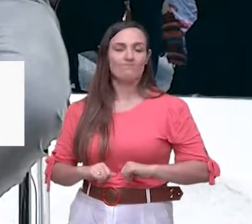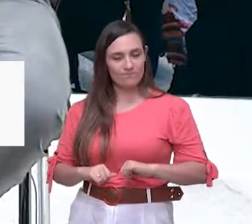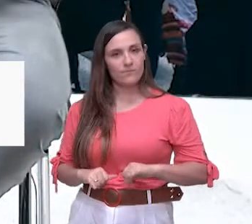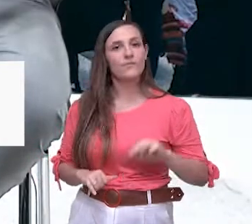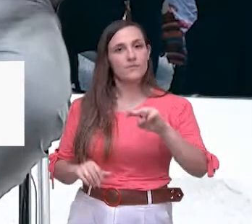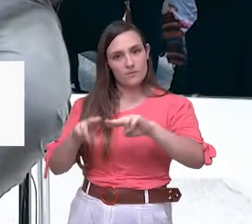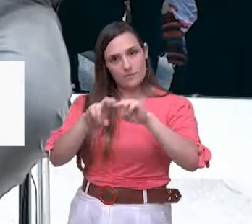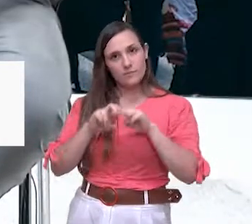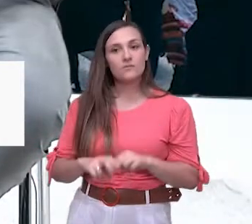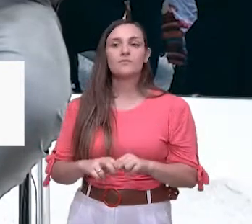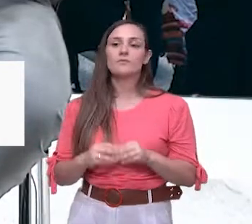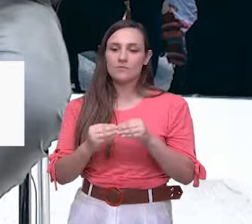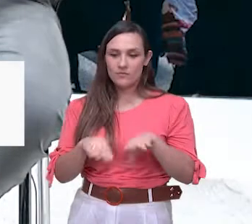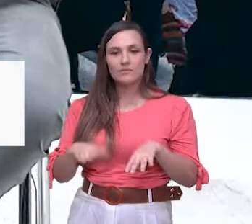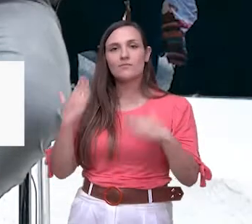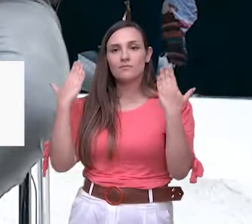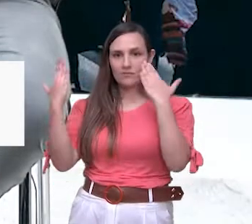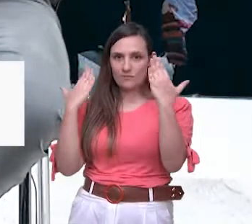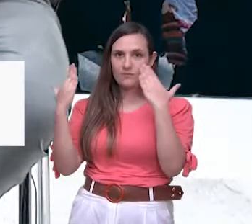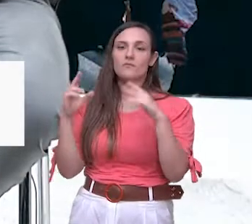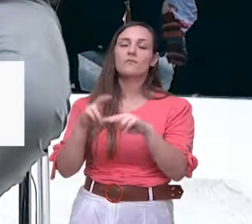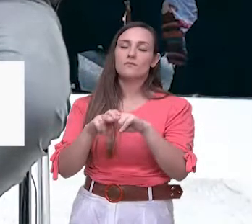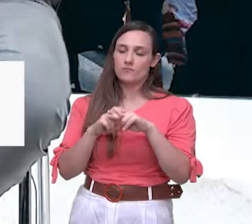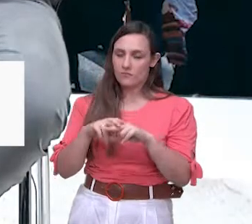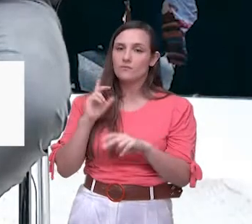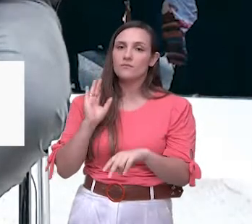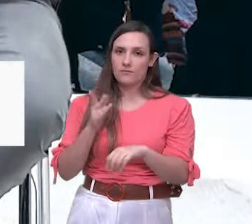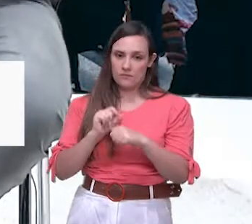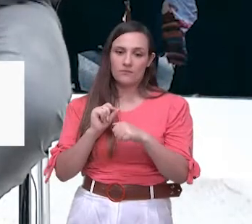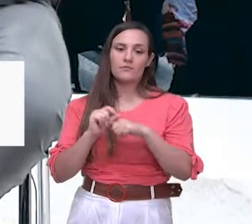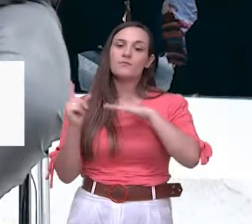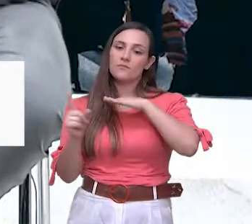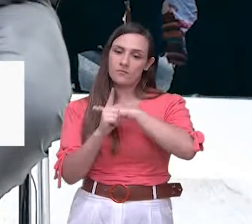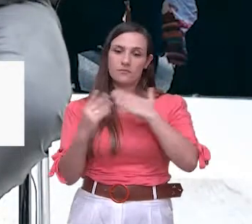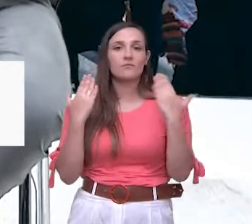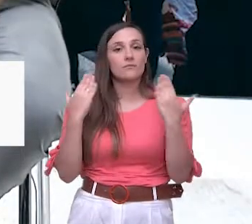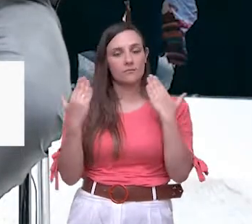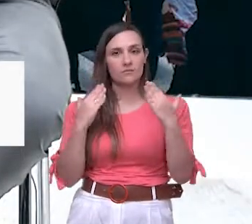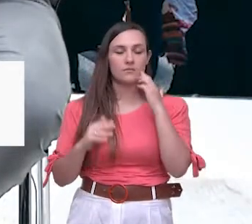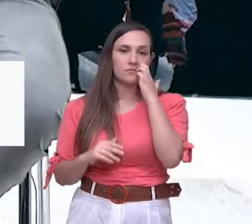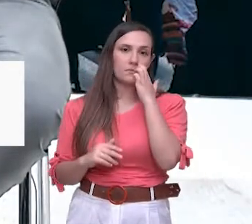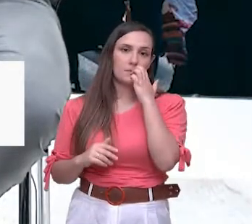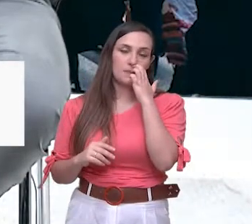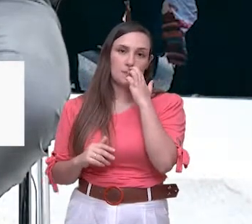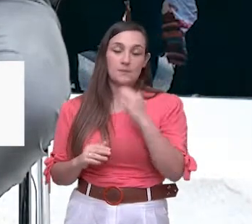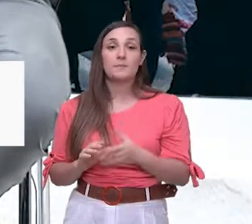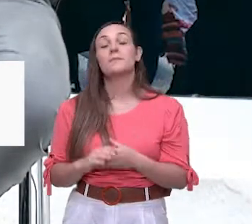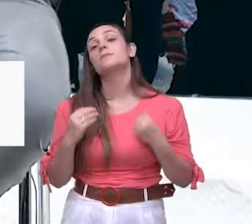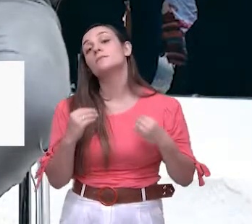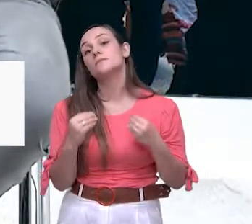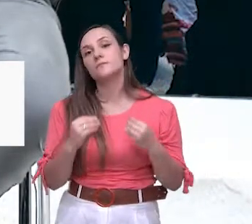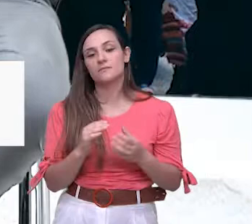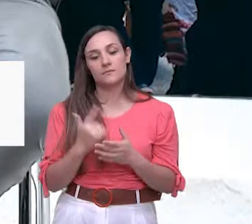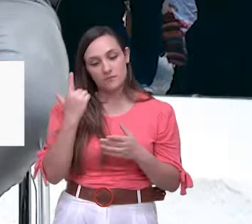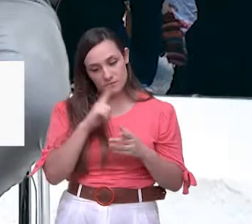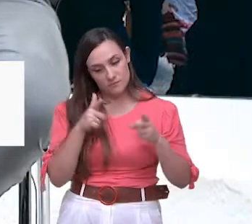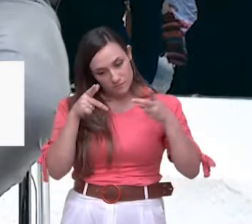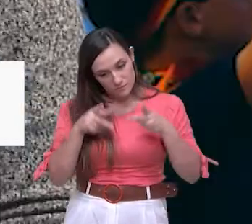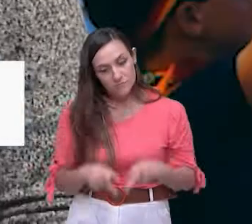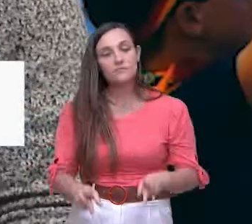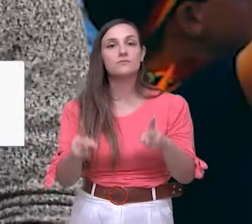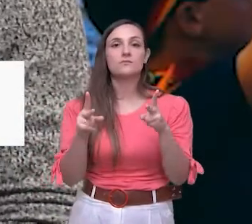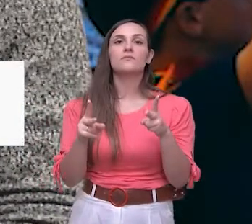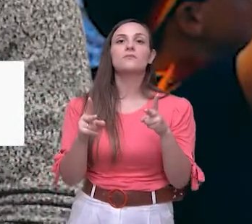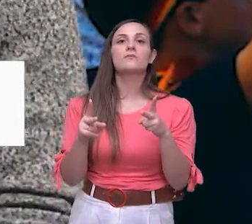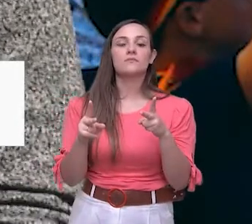vivência tem patas psicológicos então sim a gente faz essa acolhimento psicológico no entanto para que haja uma